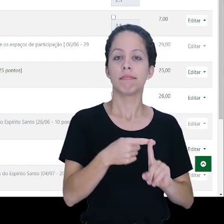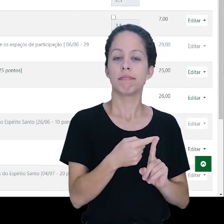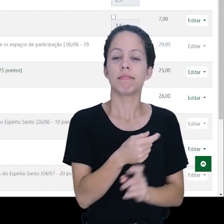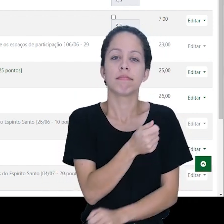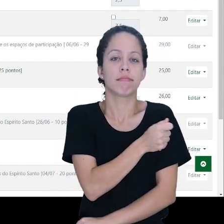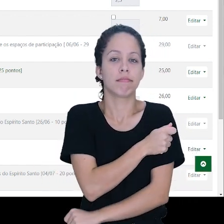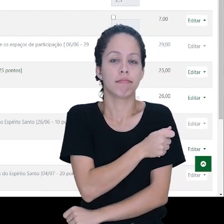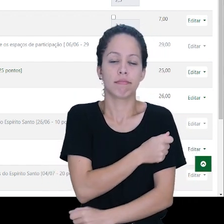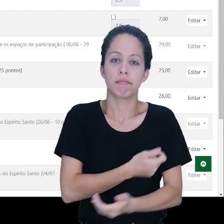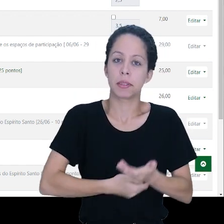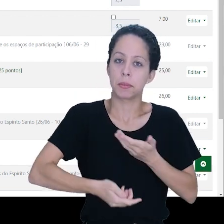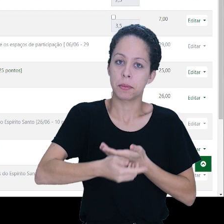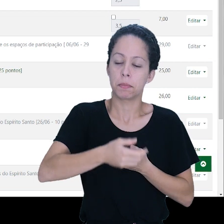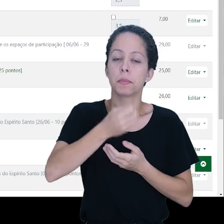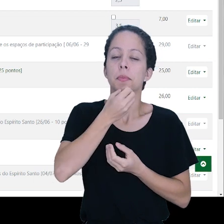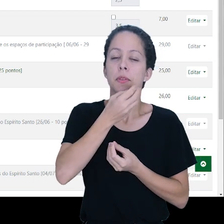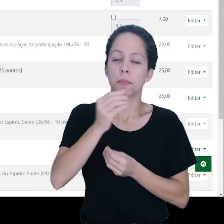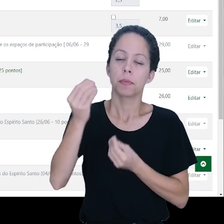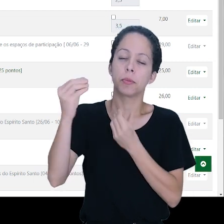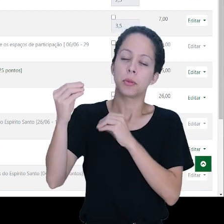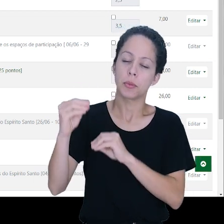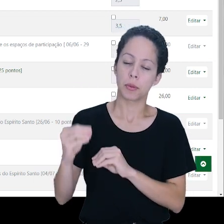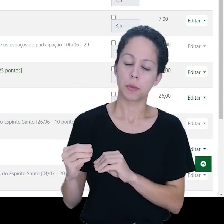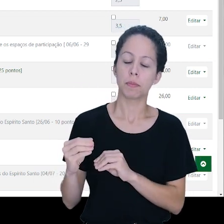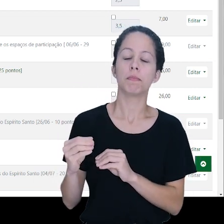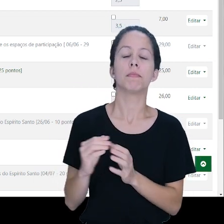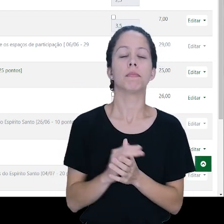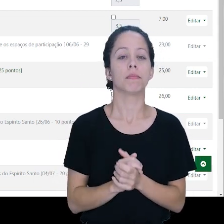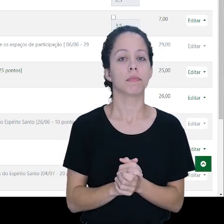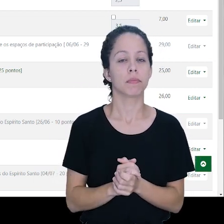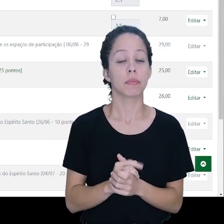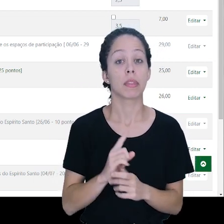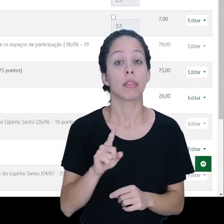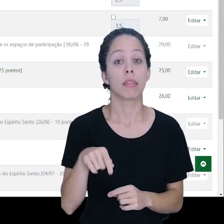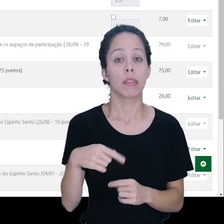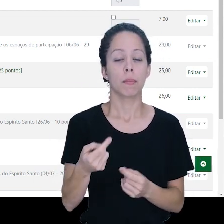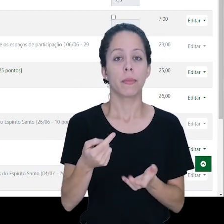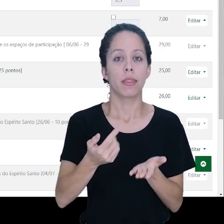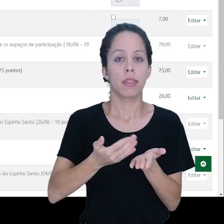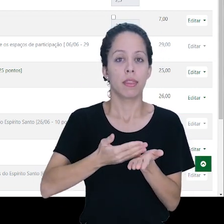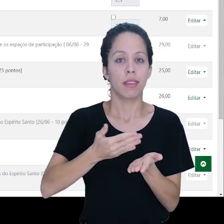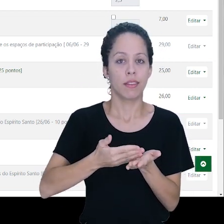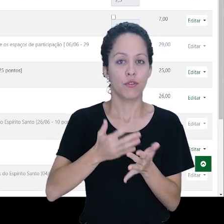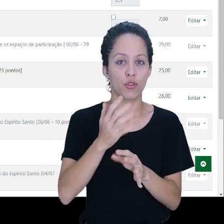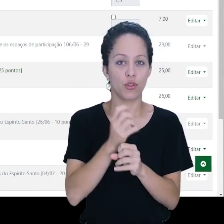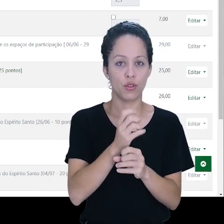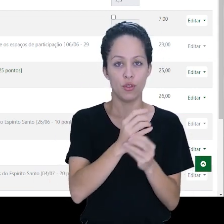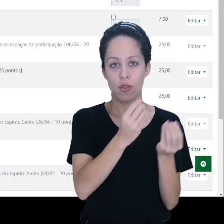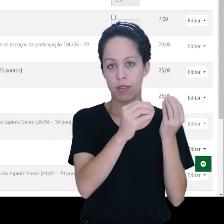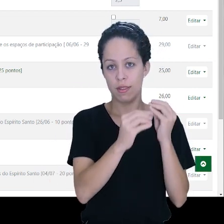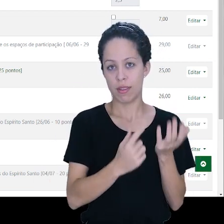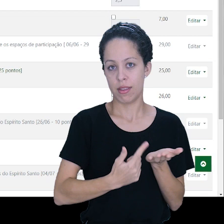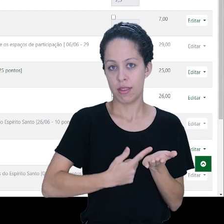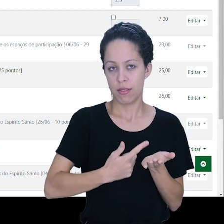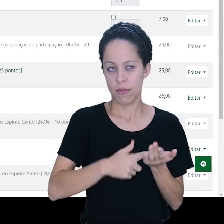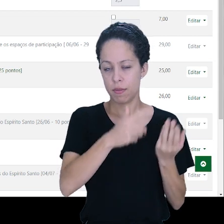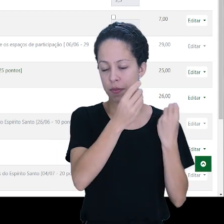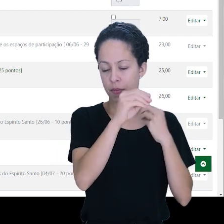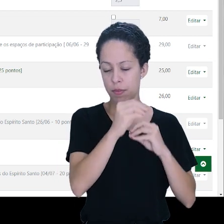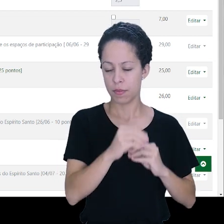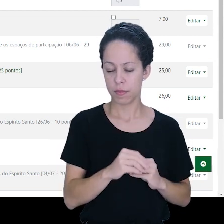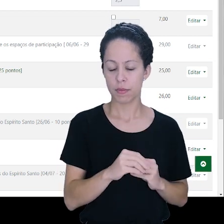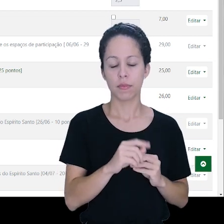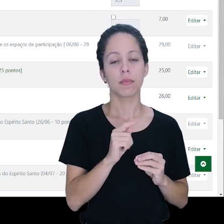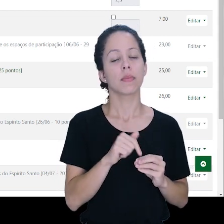interação com os alunos depois no próprio livro de notas é que você vai ajustar para que as notas sejam